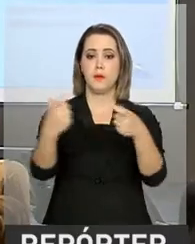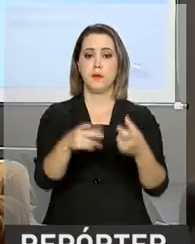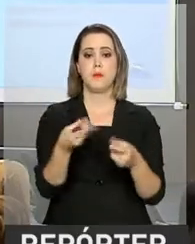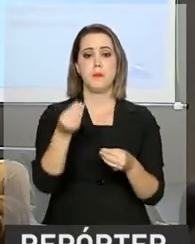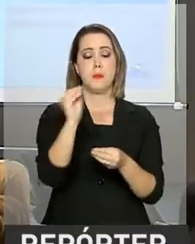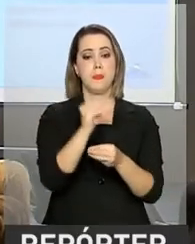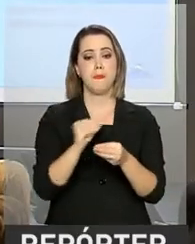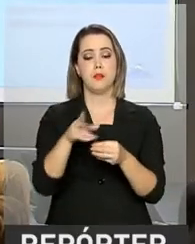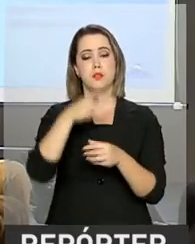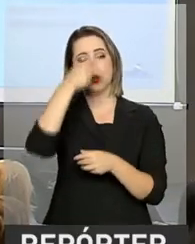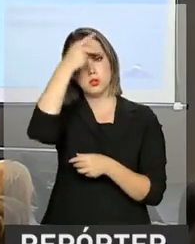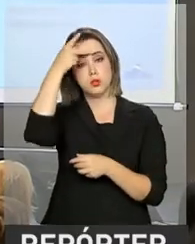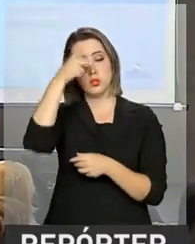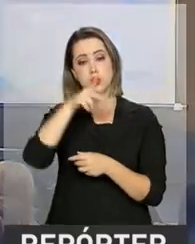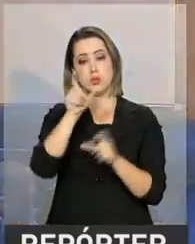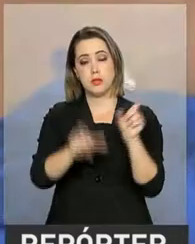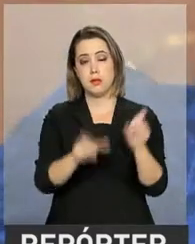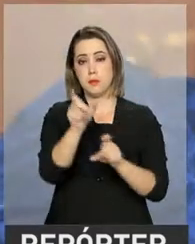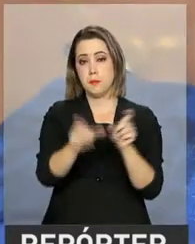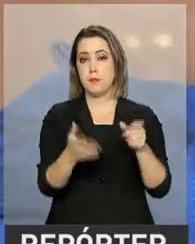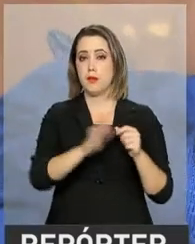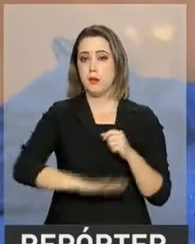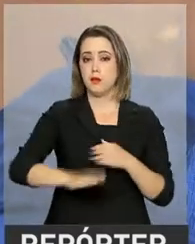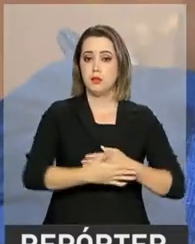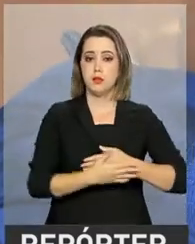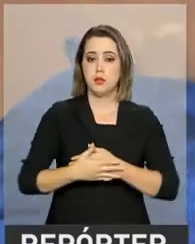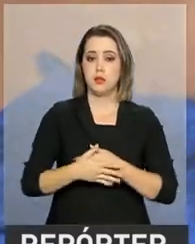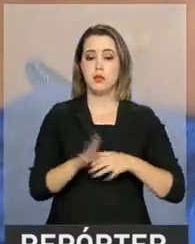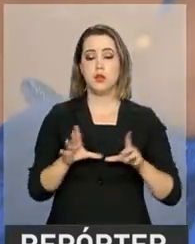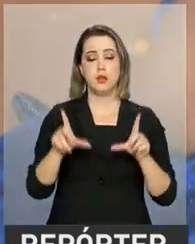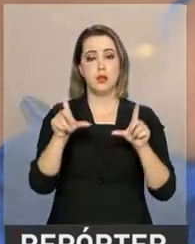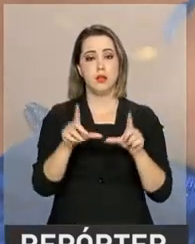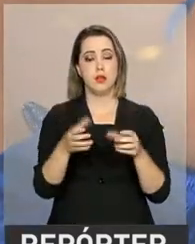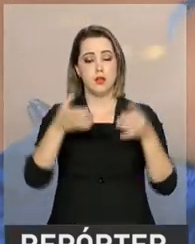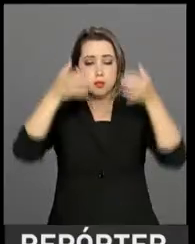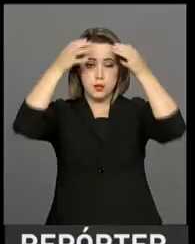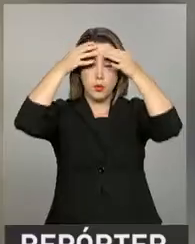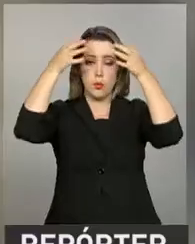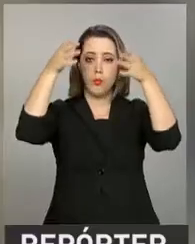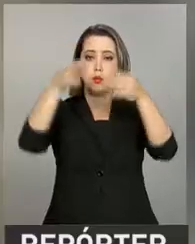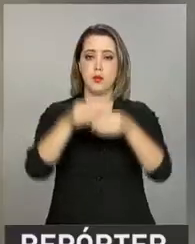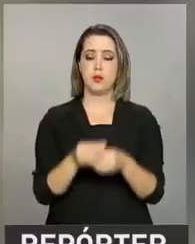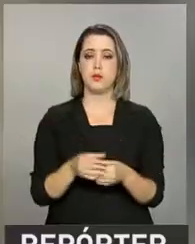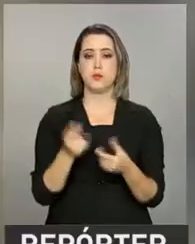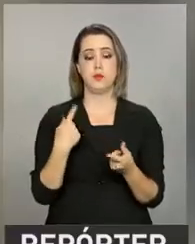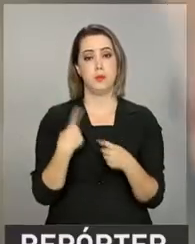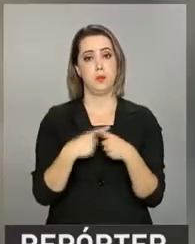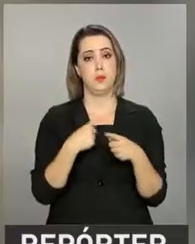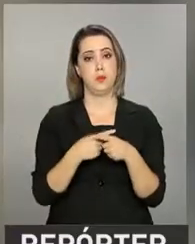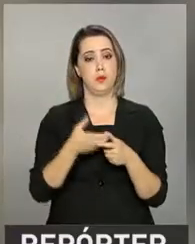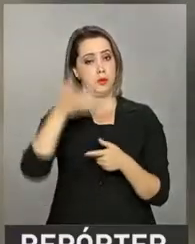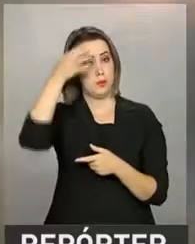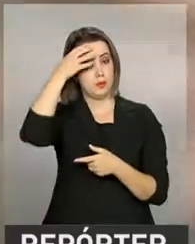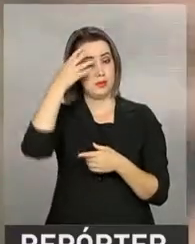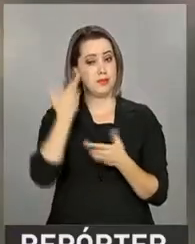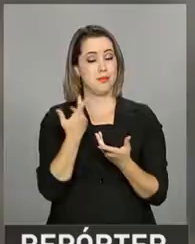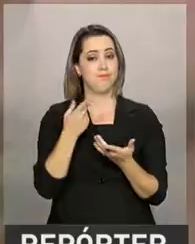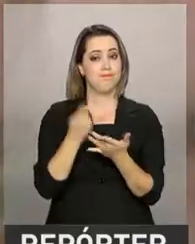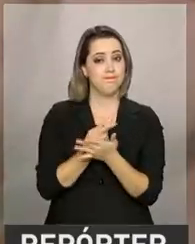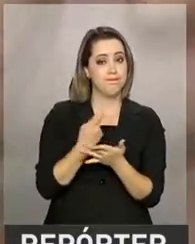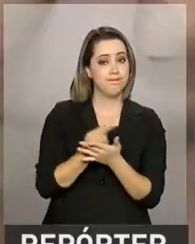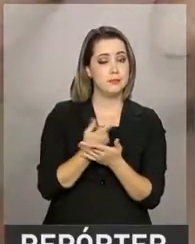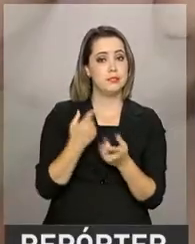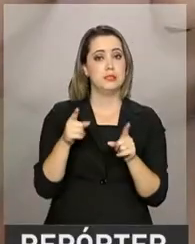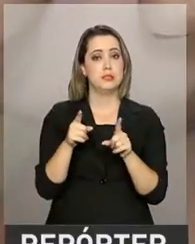causada pelos de cada vírus o cérebro dos bebês como microcefalia não se desenvolve de maneira adequada